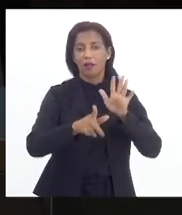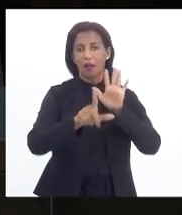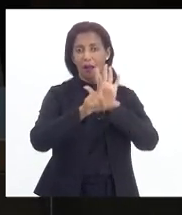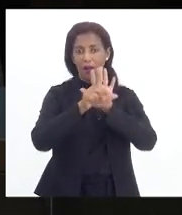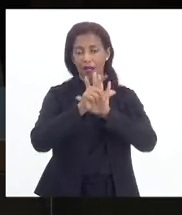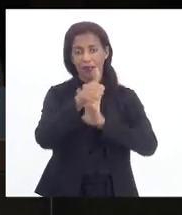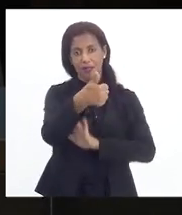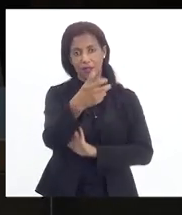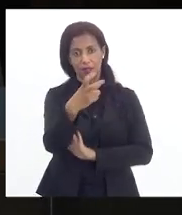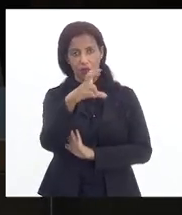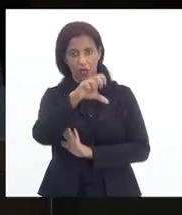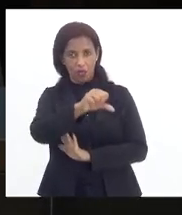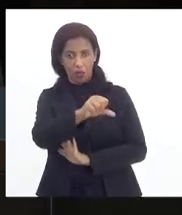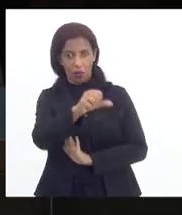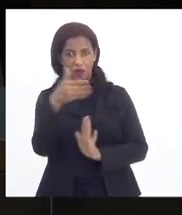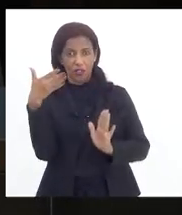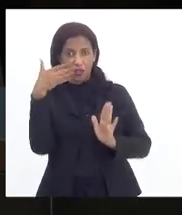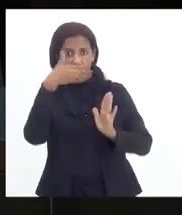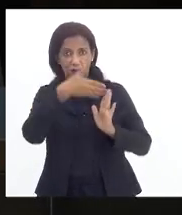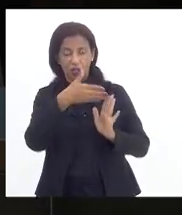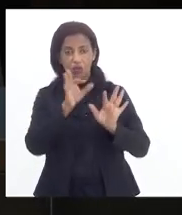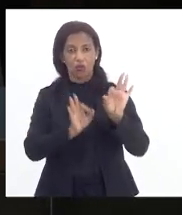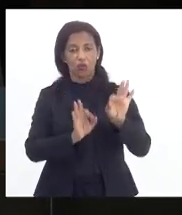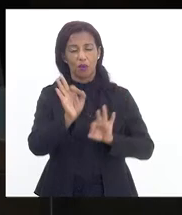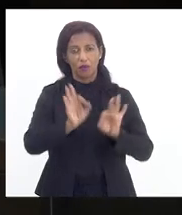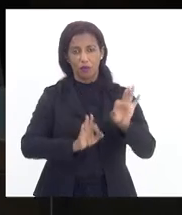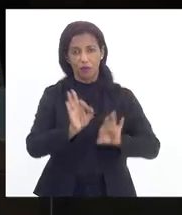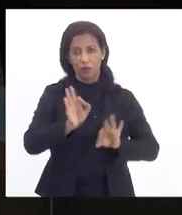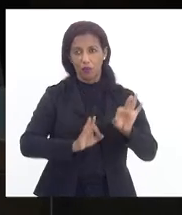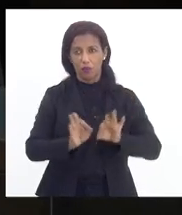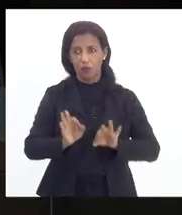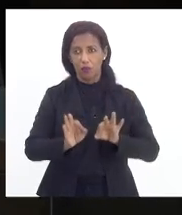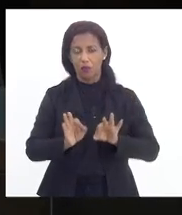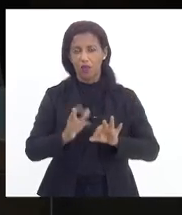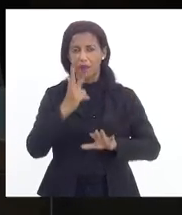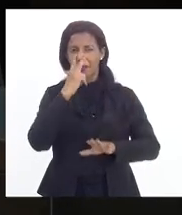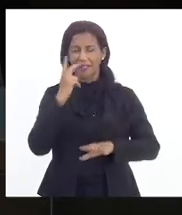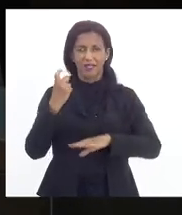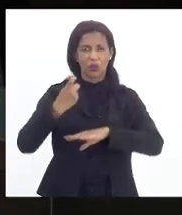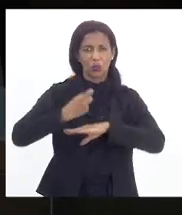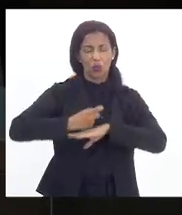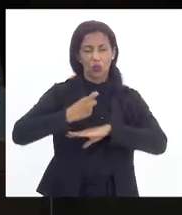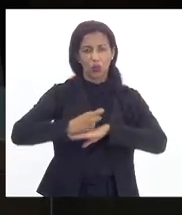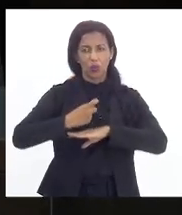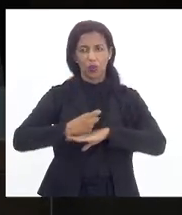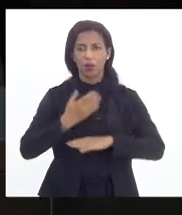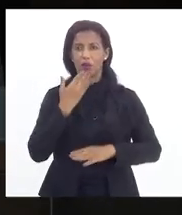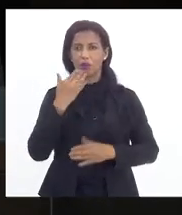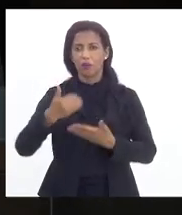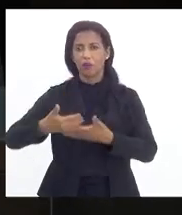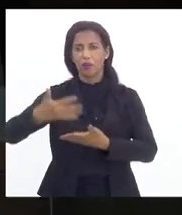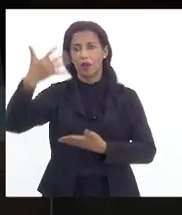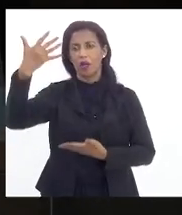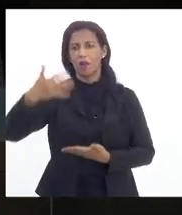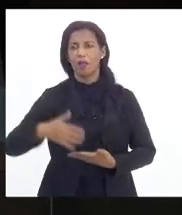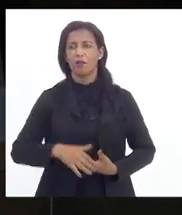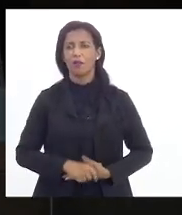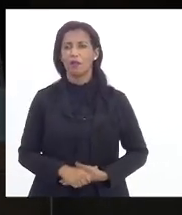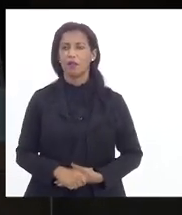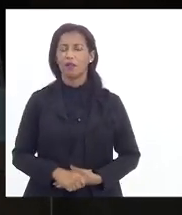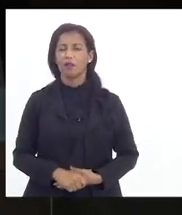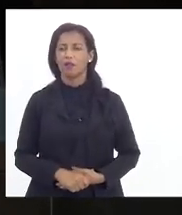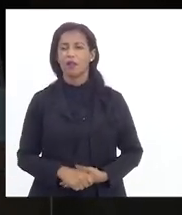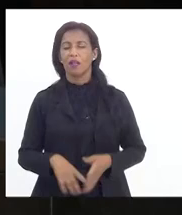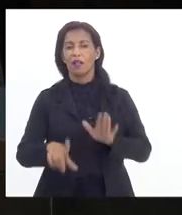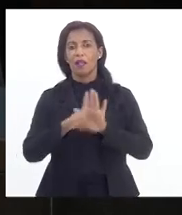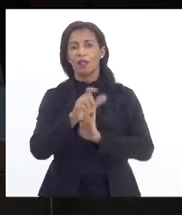159 ele específica de uma forma tal que ele endurece eu vou pedir para passar para a gente ir para